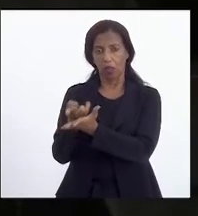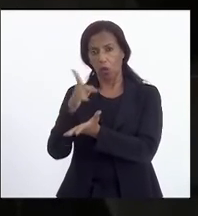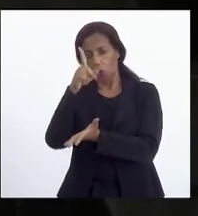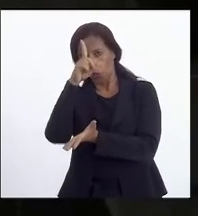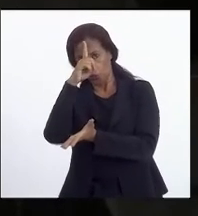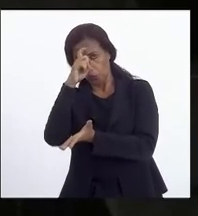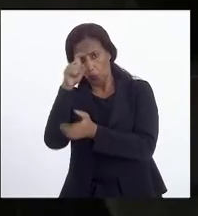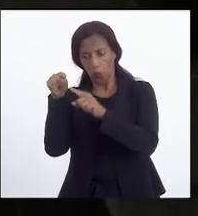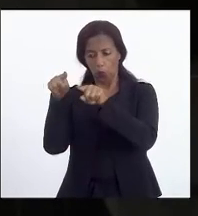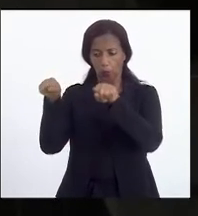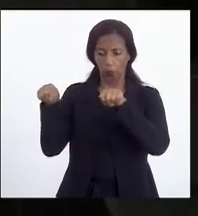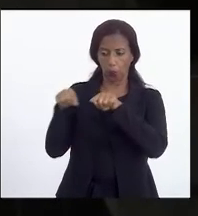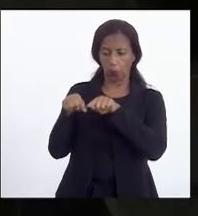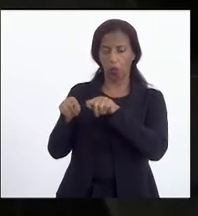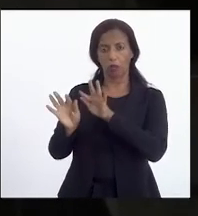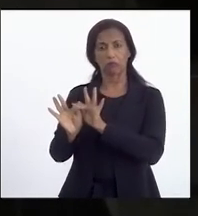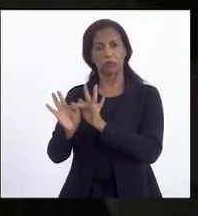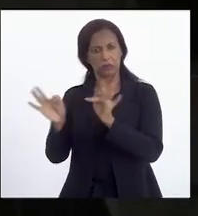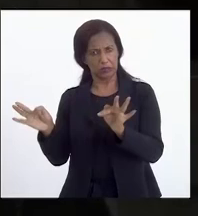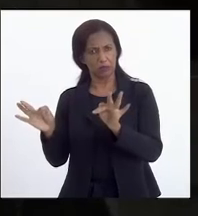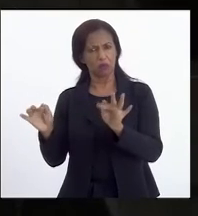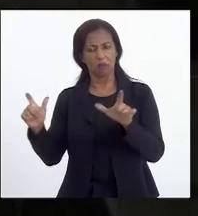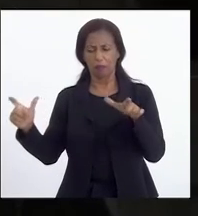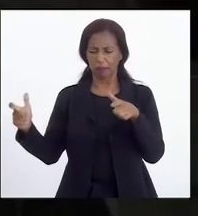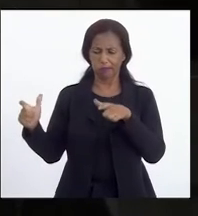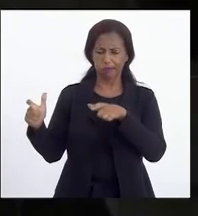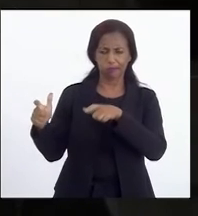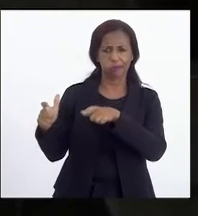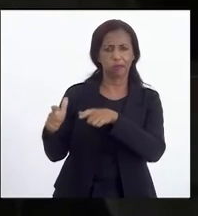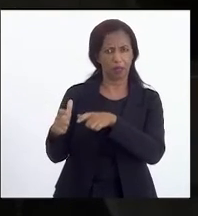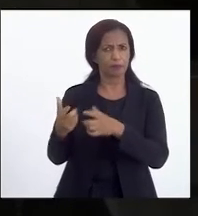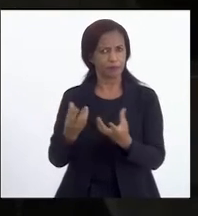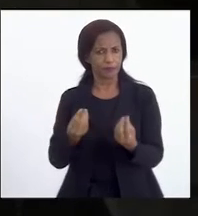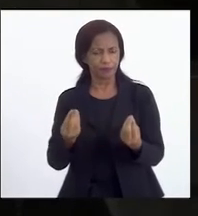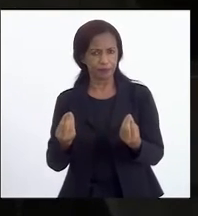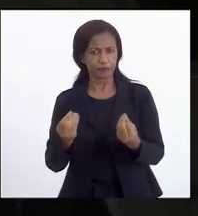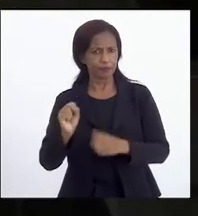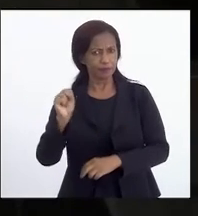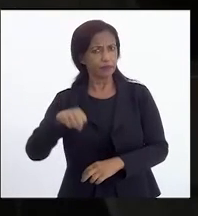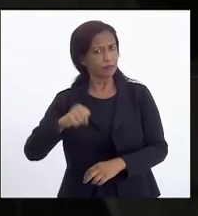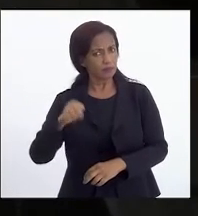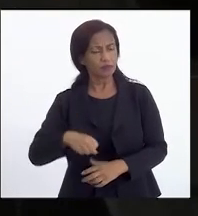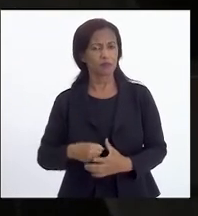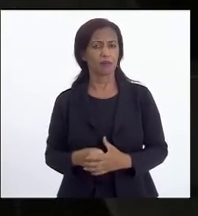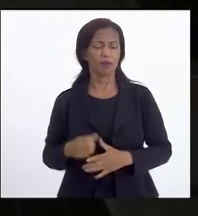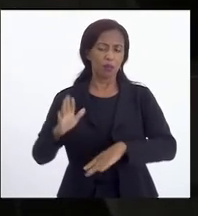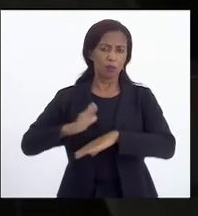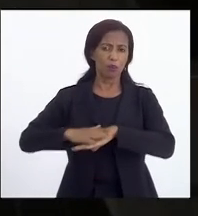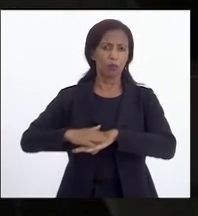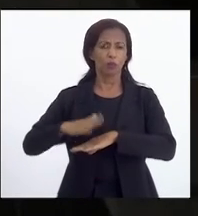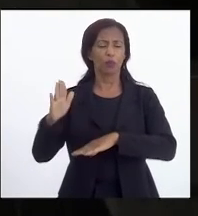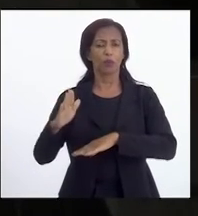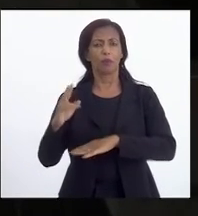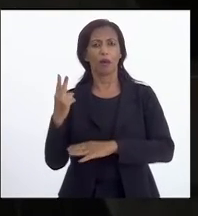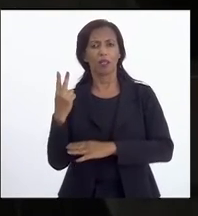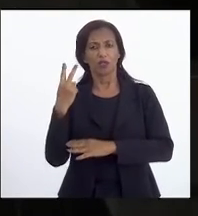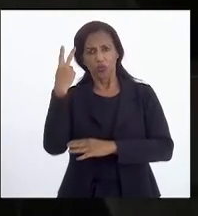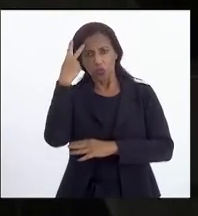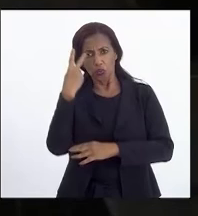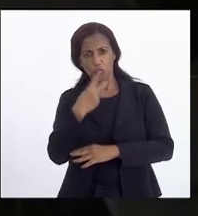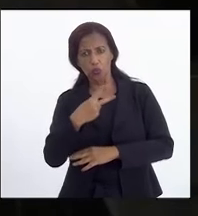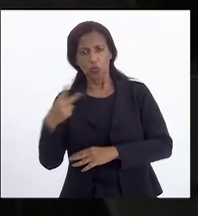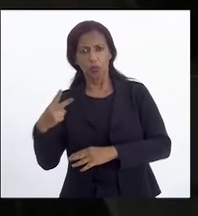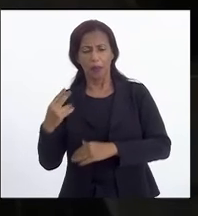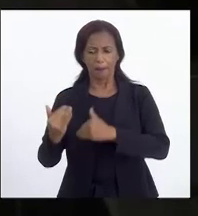enfermarias vem caindo bastante por mais de duas semanas